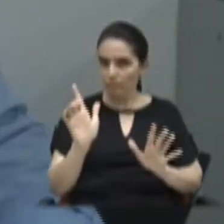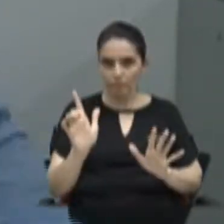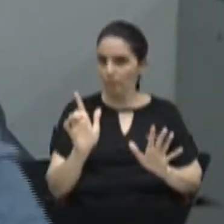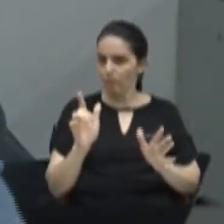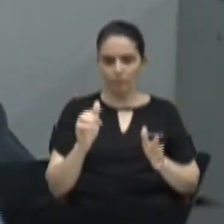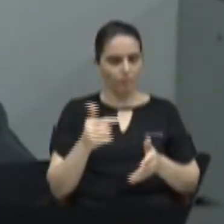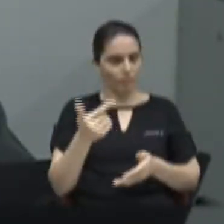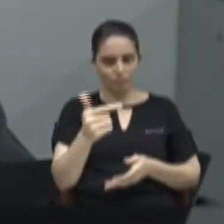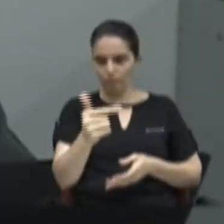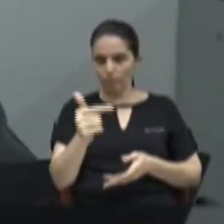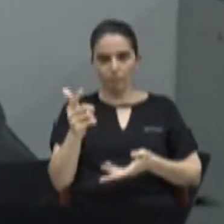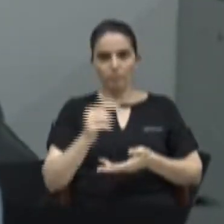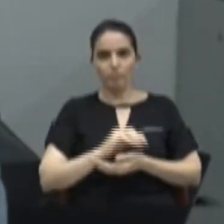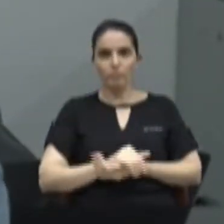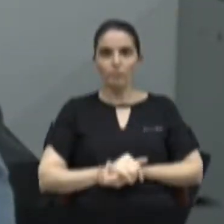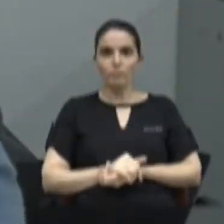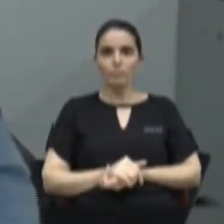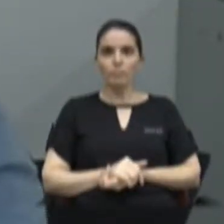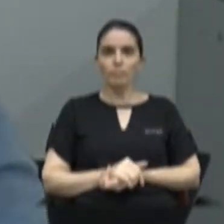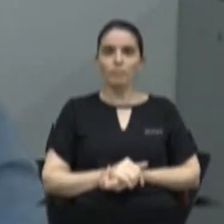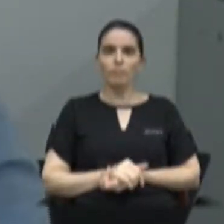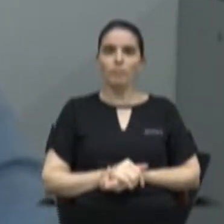no contrato.